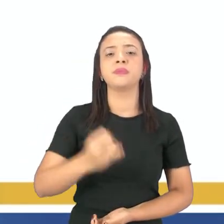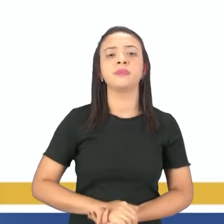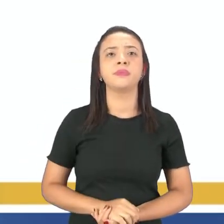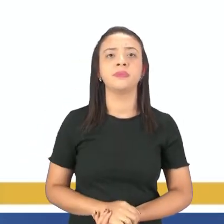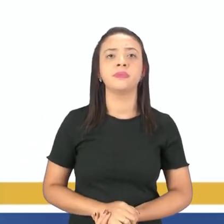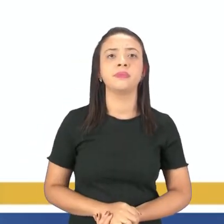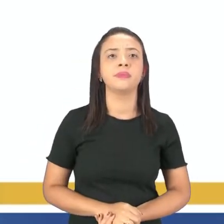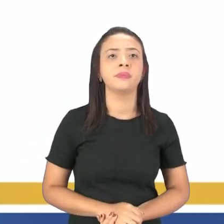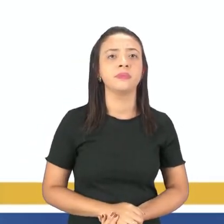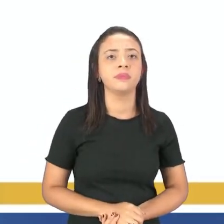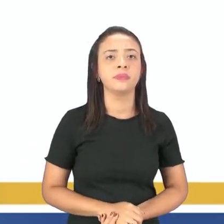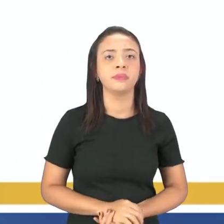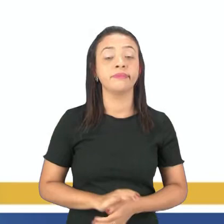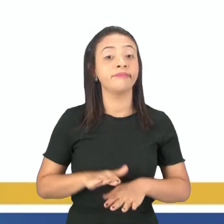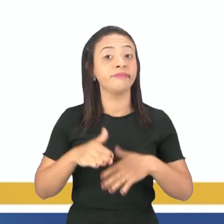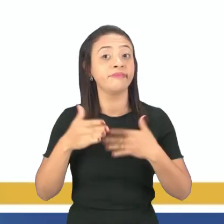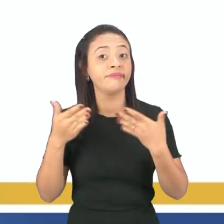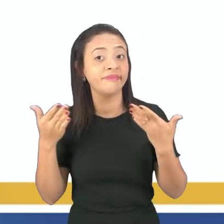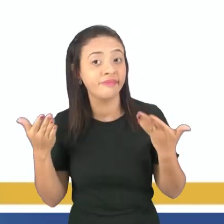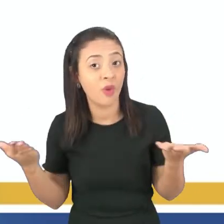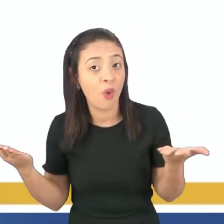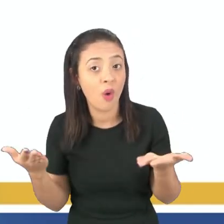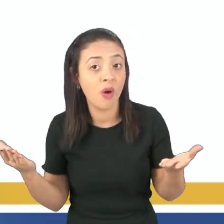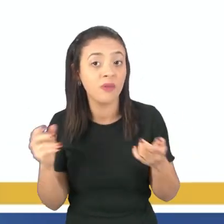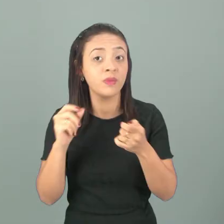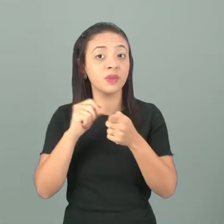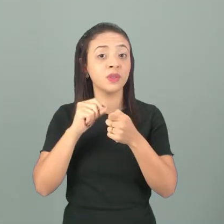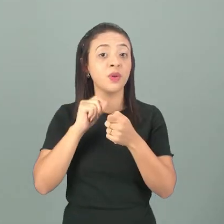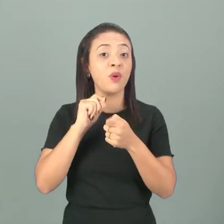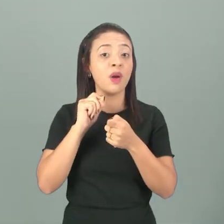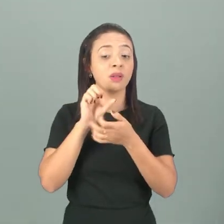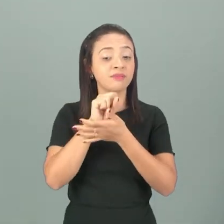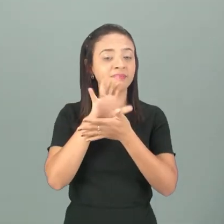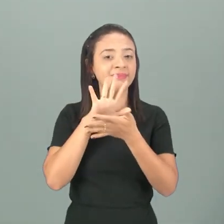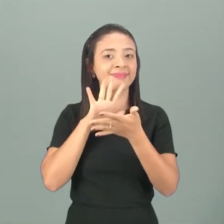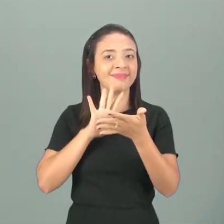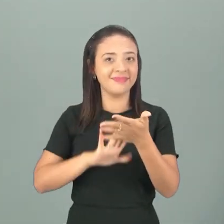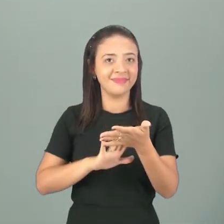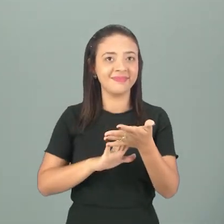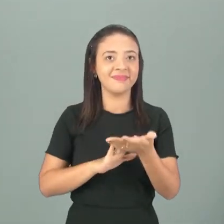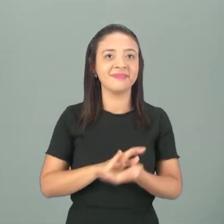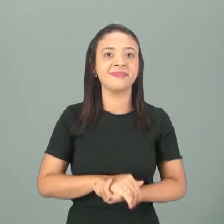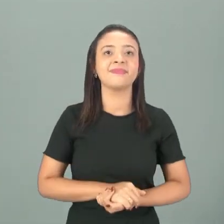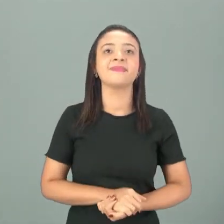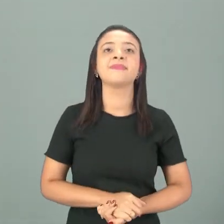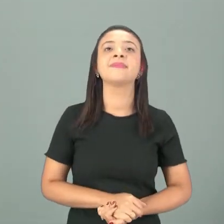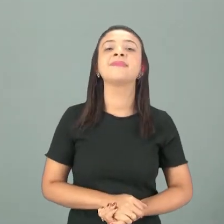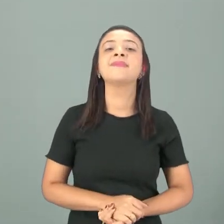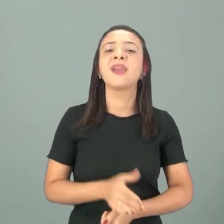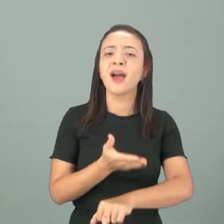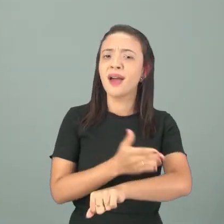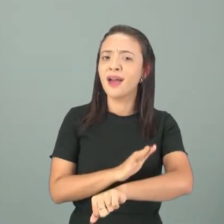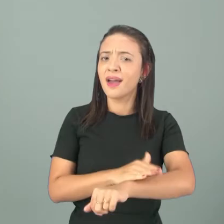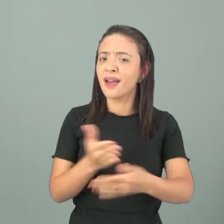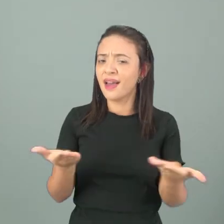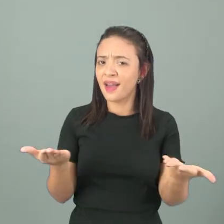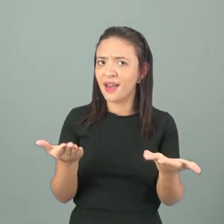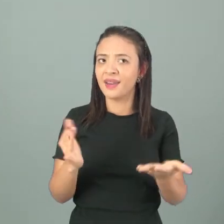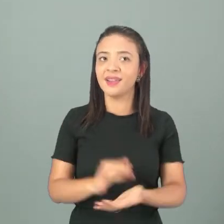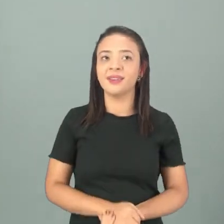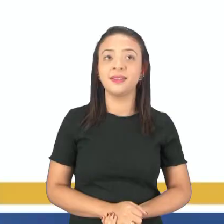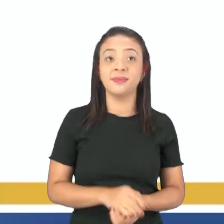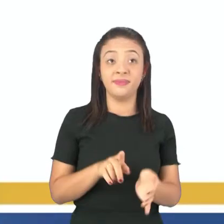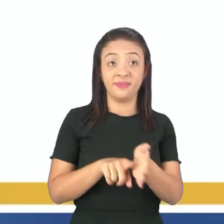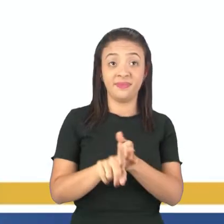importante. É isso aí, agora chegou a hora da nossa atividade, né? Activity time. Vamos praticar? Na